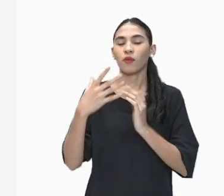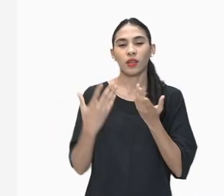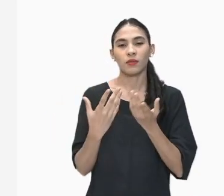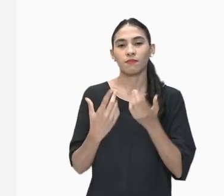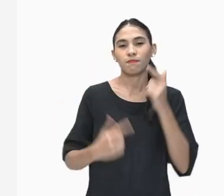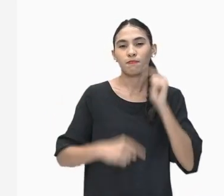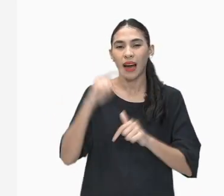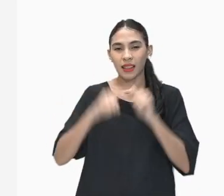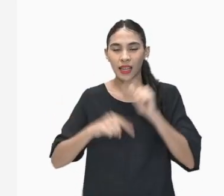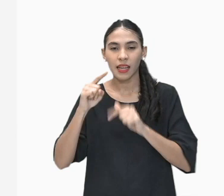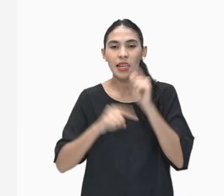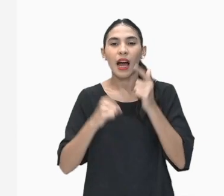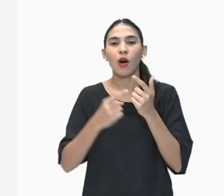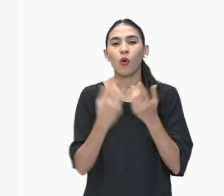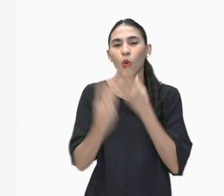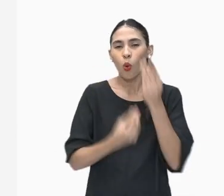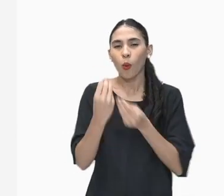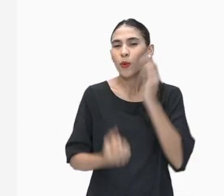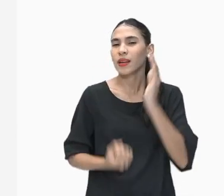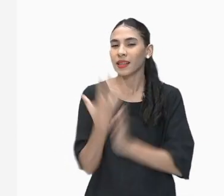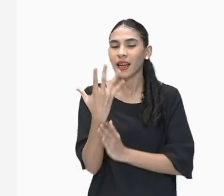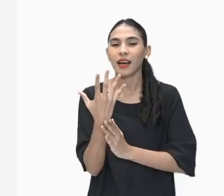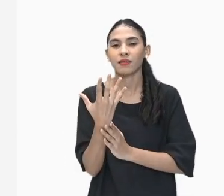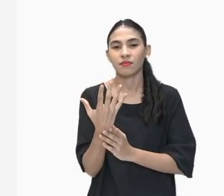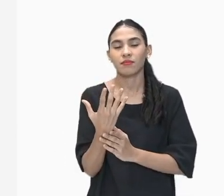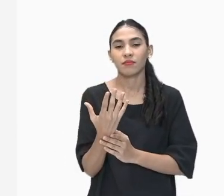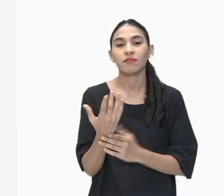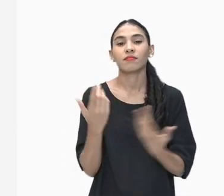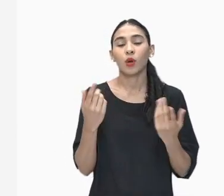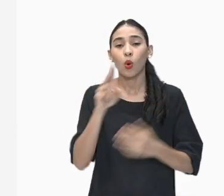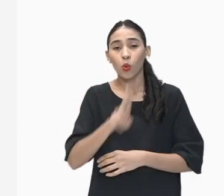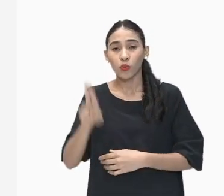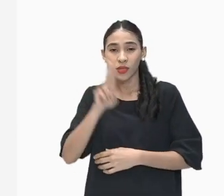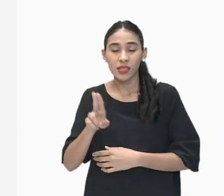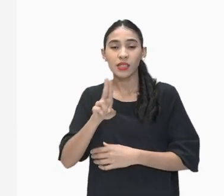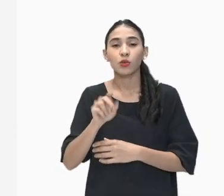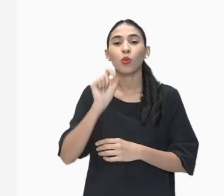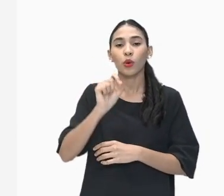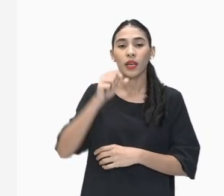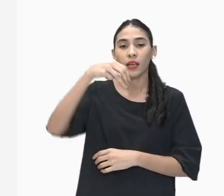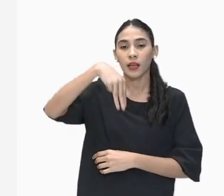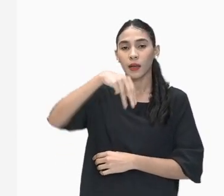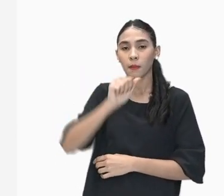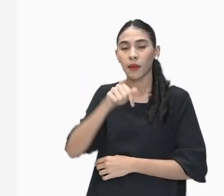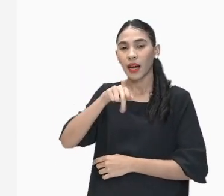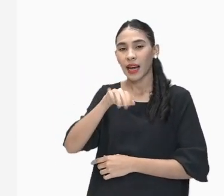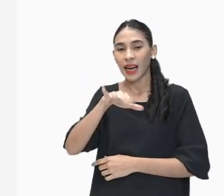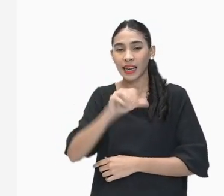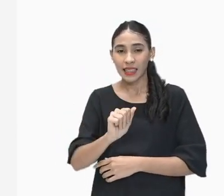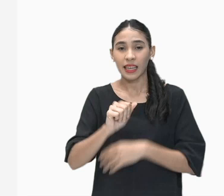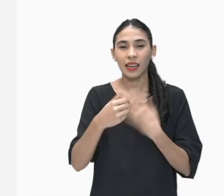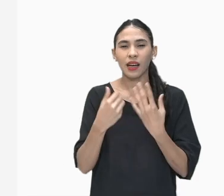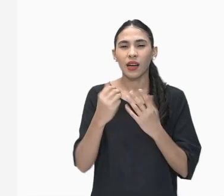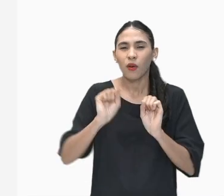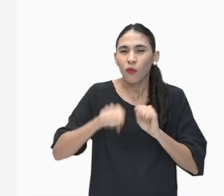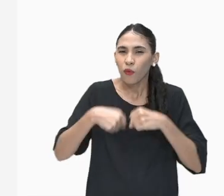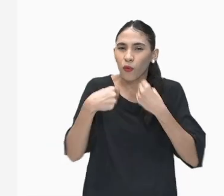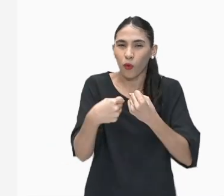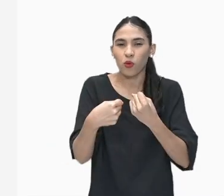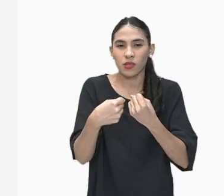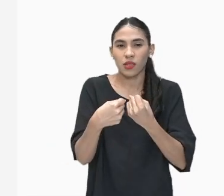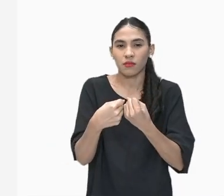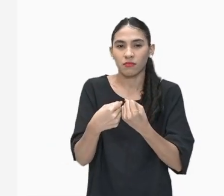de maquinofatura, isto é, feito pela máquina. Qual é a força de trabalho que vai ser colocada